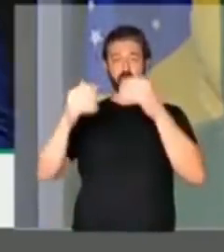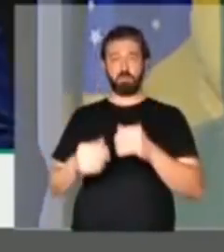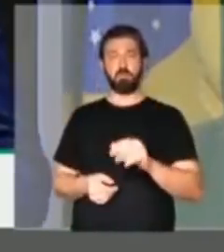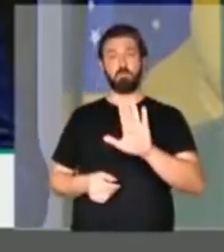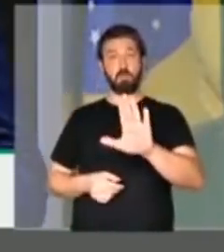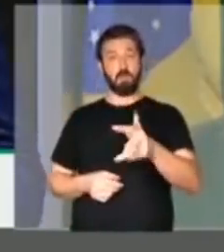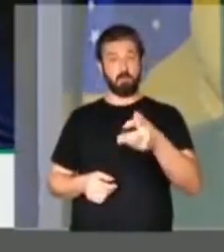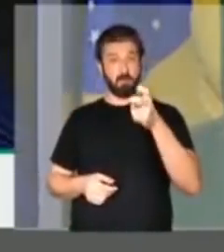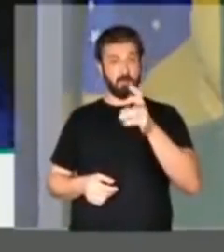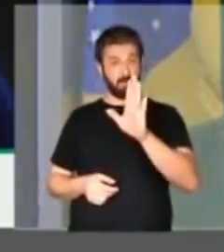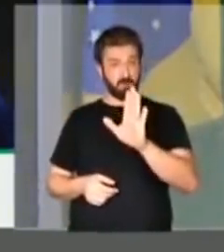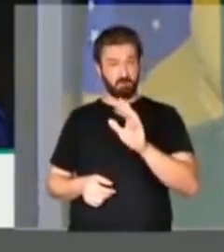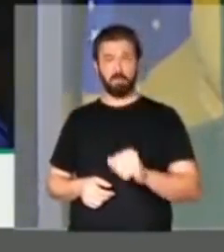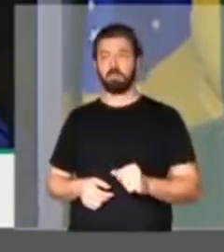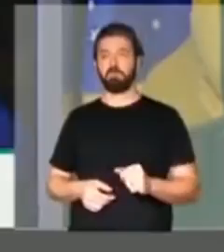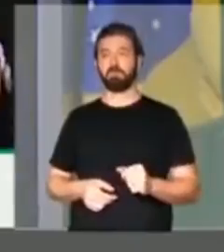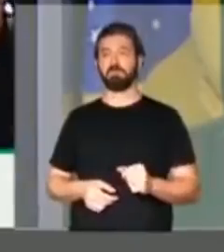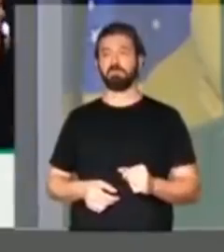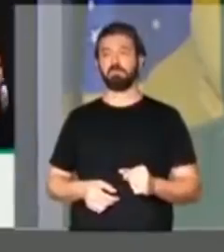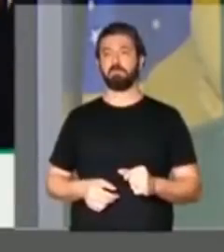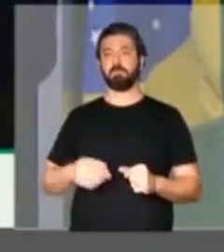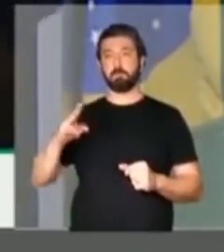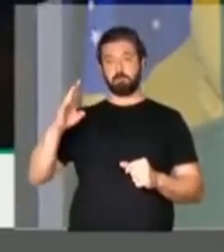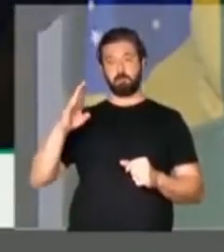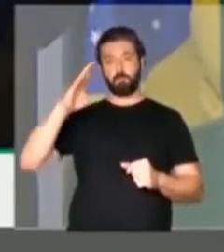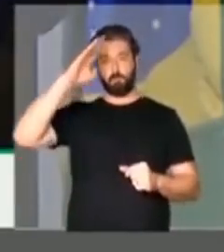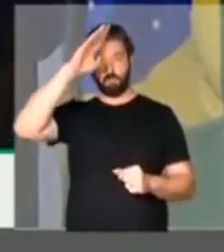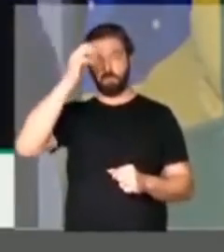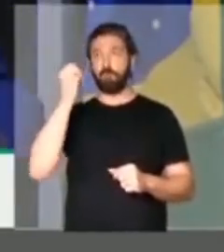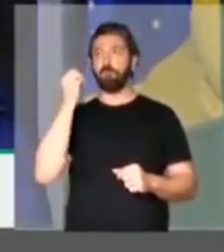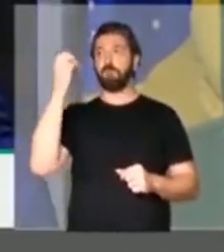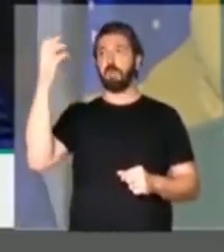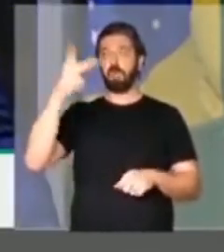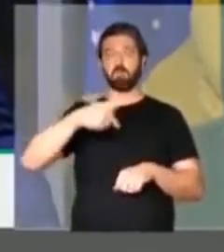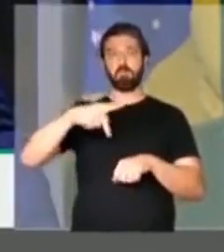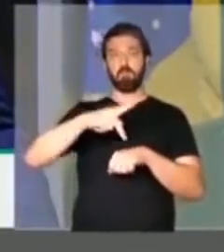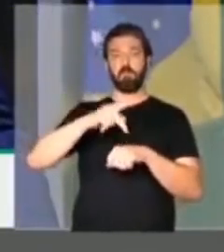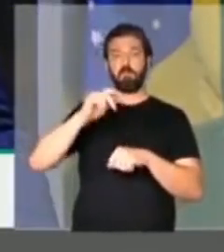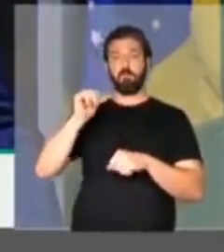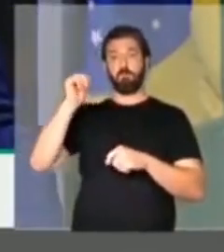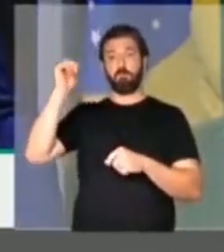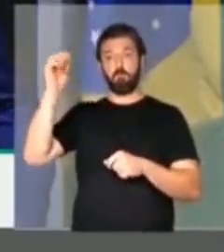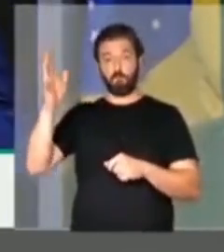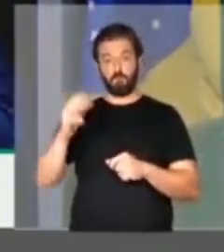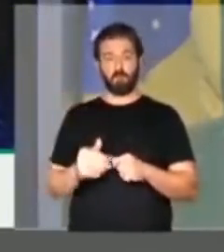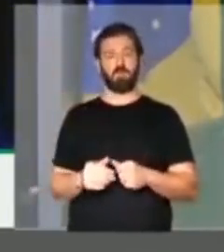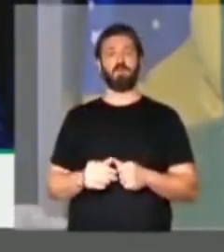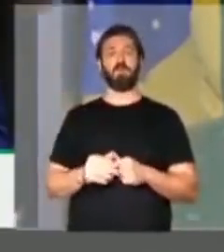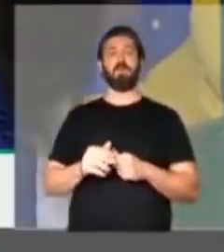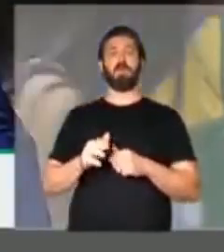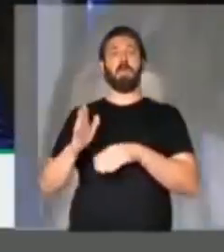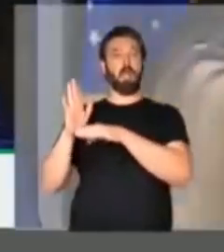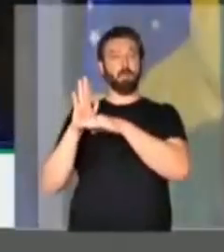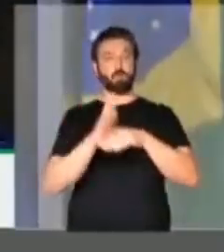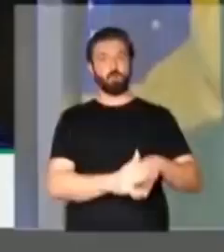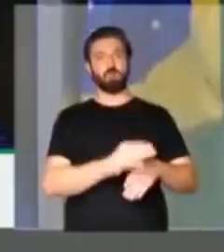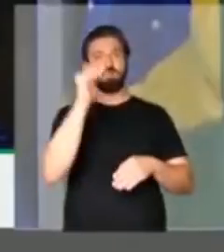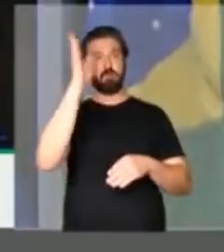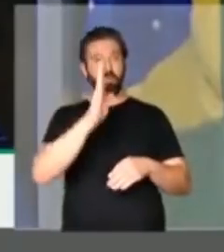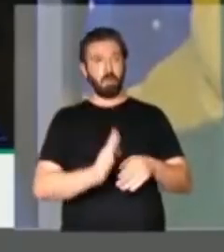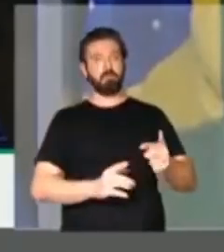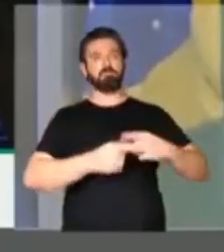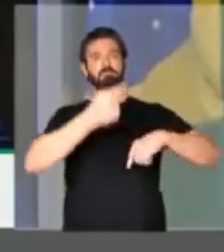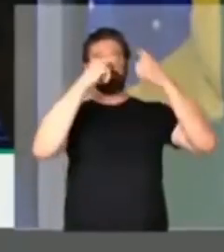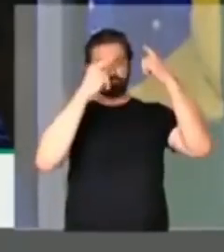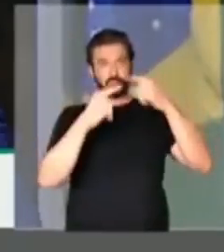vocês vejam só, enquanto Jair Bolsonaro viaja para o exterior para ajudar o nosso país